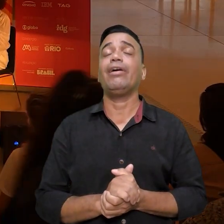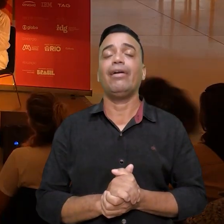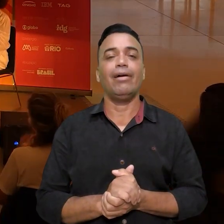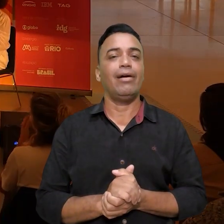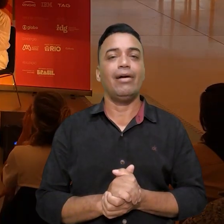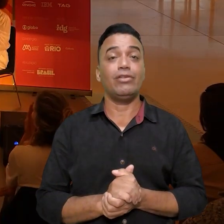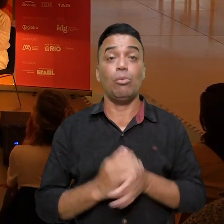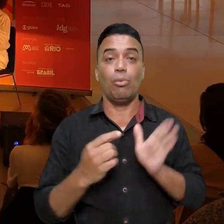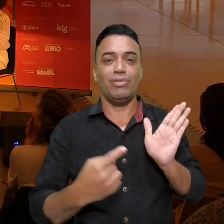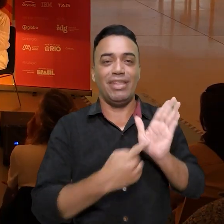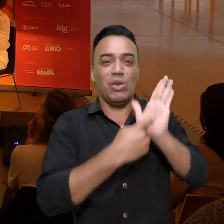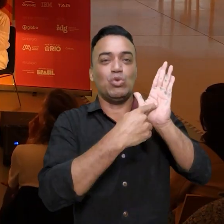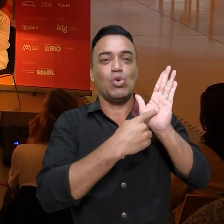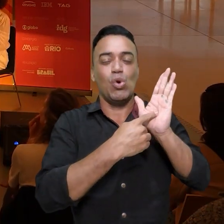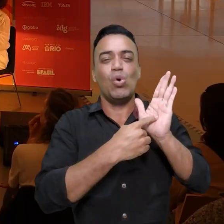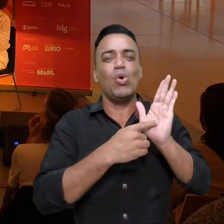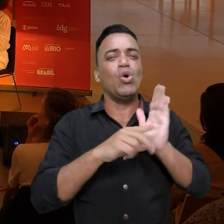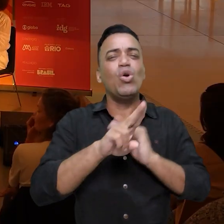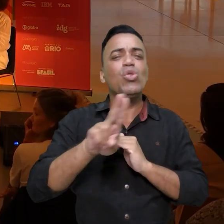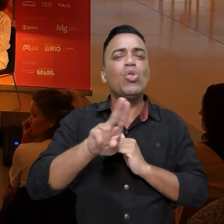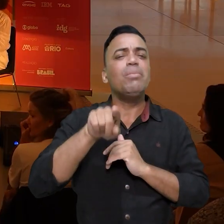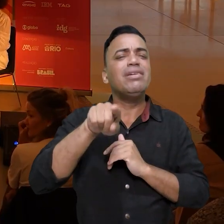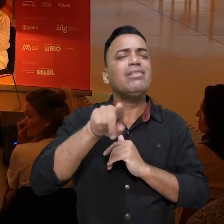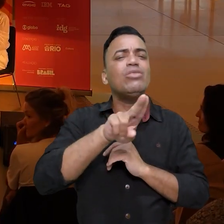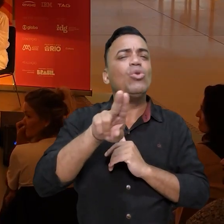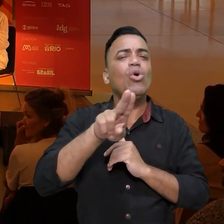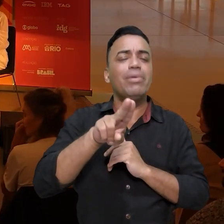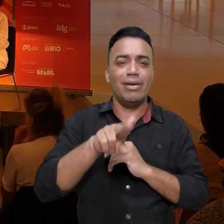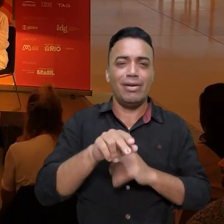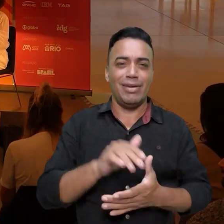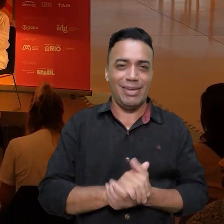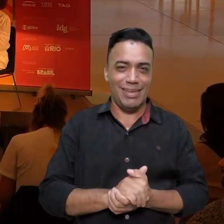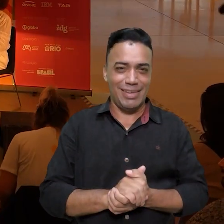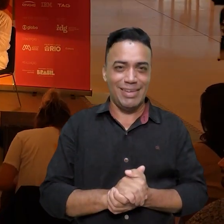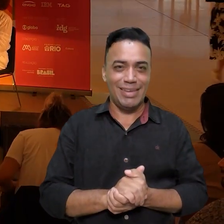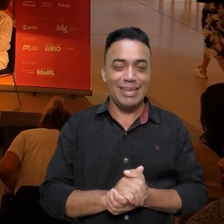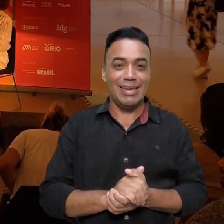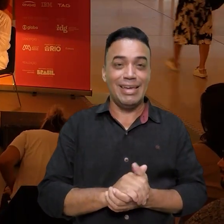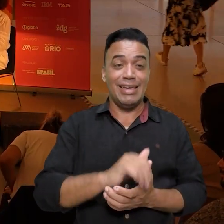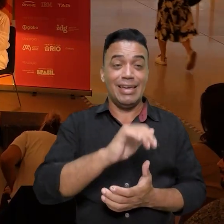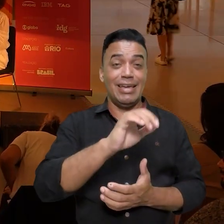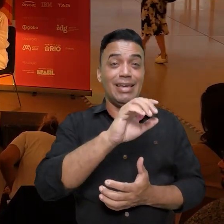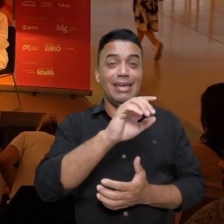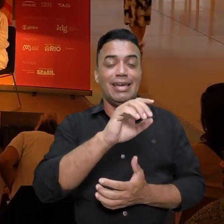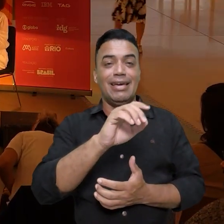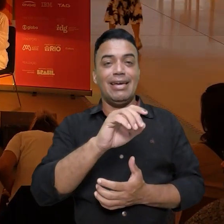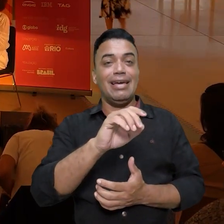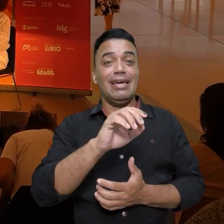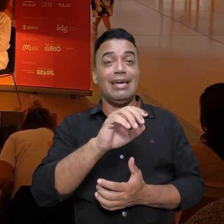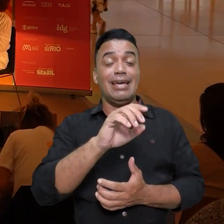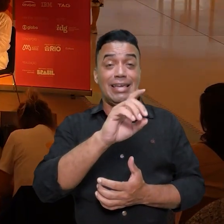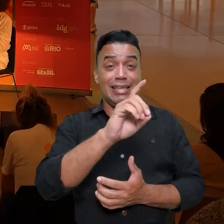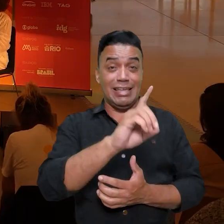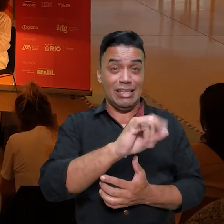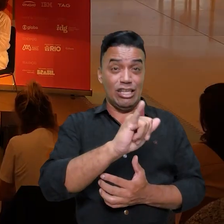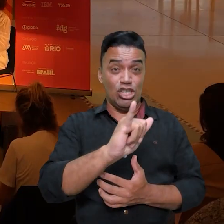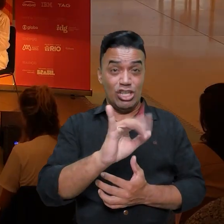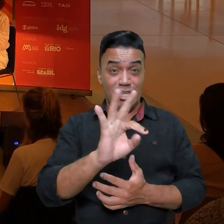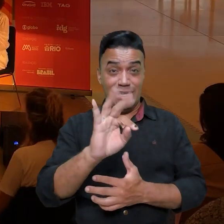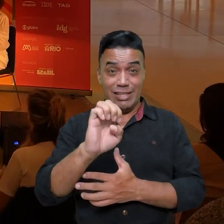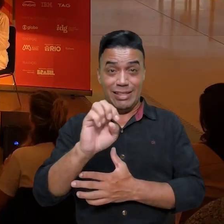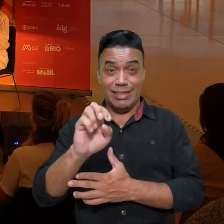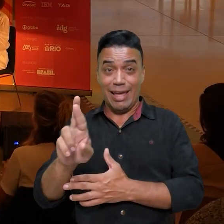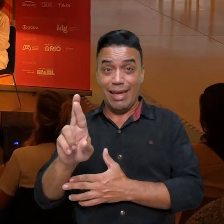Como me denunciou ali como é seu nome? Dieter. Como me denunciou o Dieter, eu